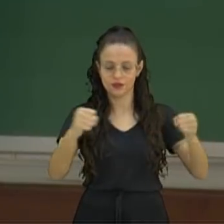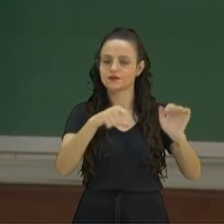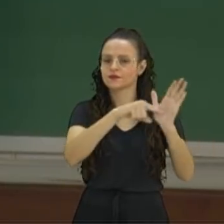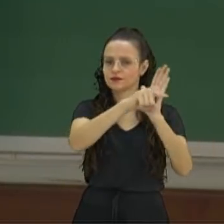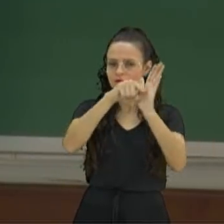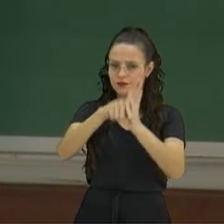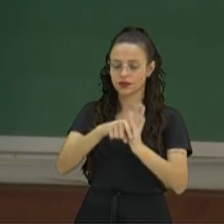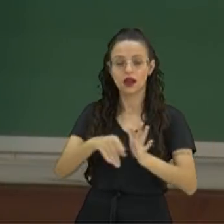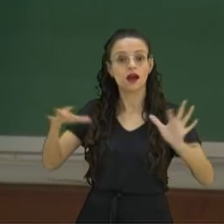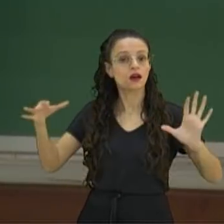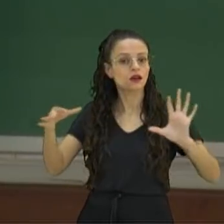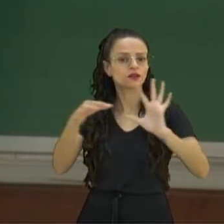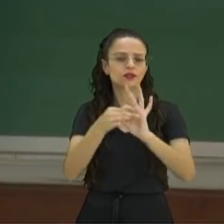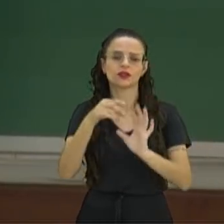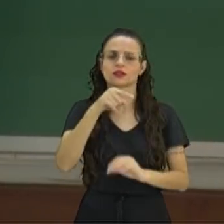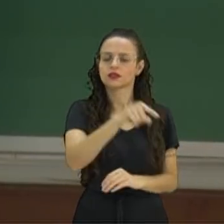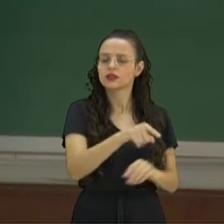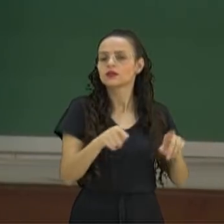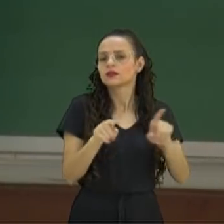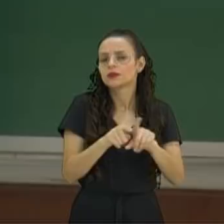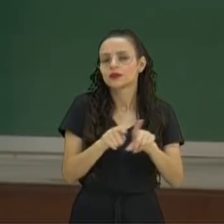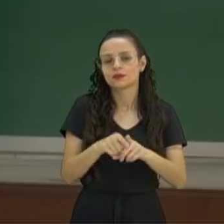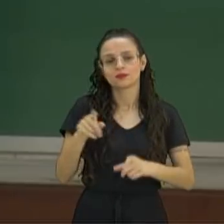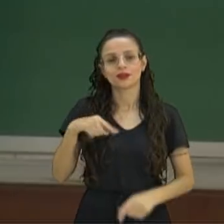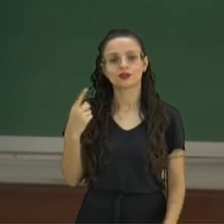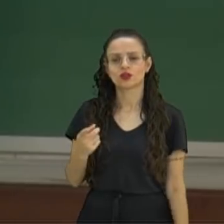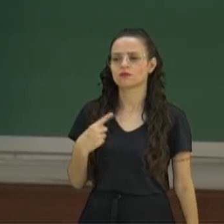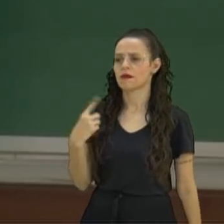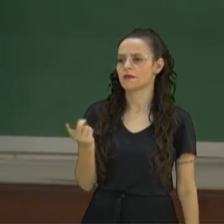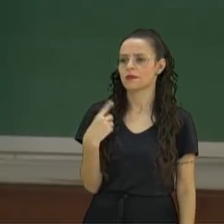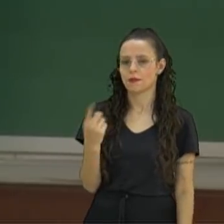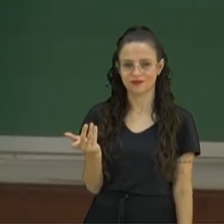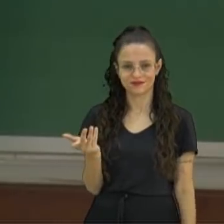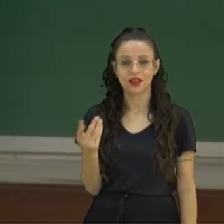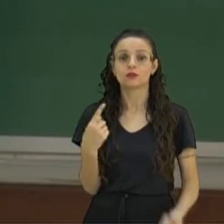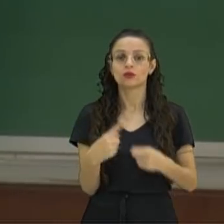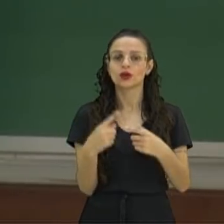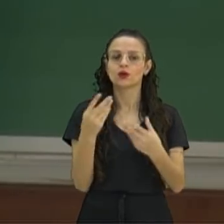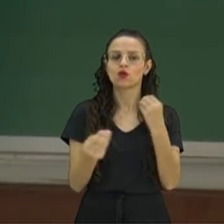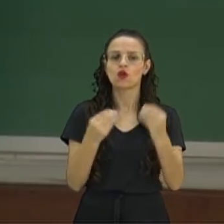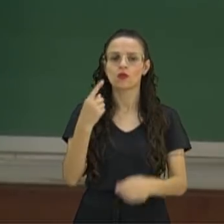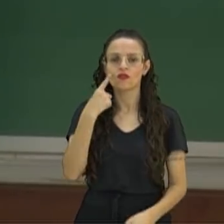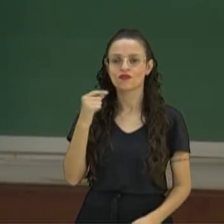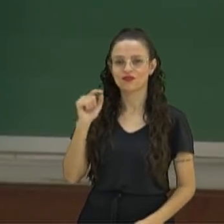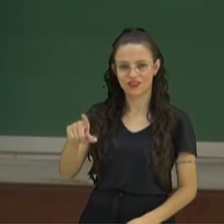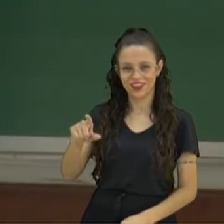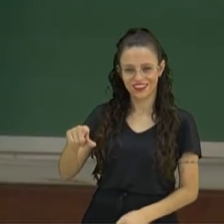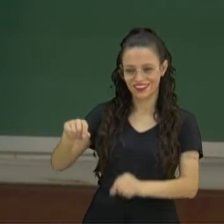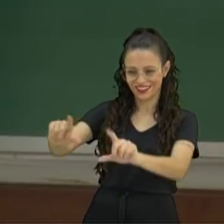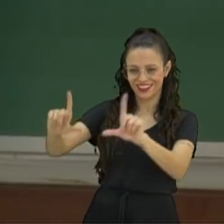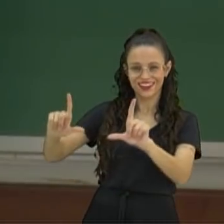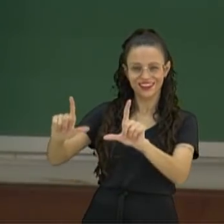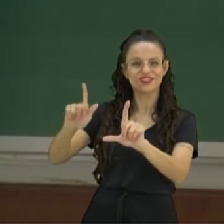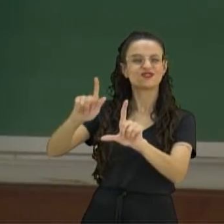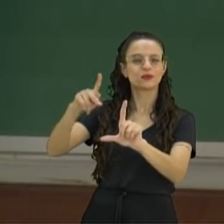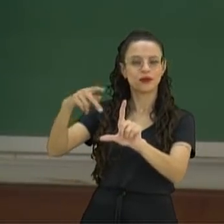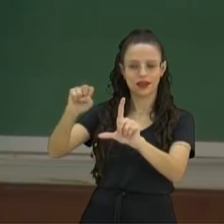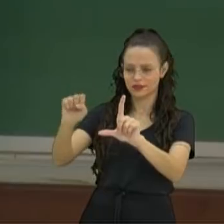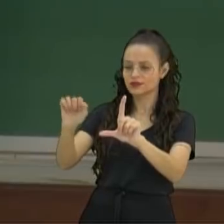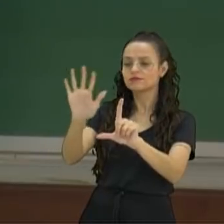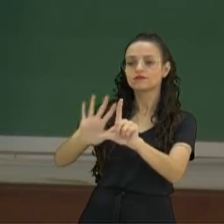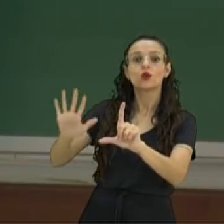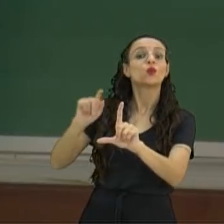Tem a ver com a cartografia até mesmo para a gente se deslocar de um lugar para o outro. Porque o que você enxerga lá no teu visor? Um mapa,